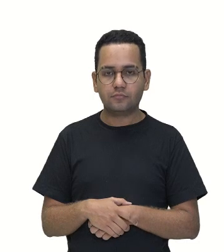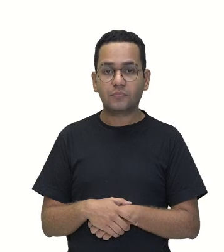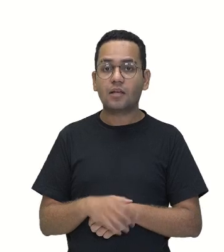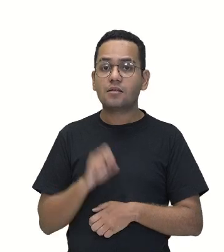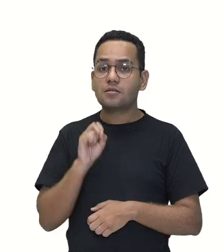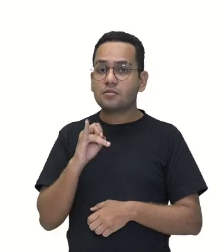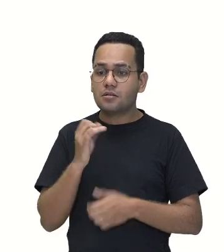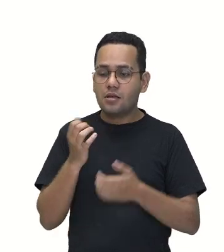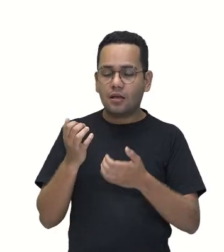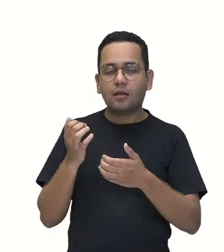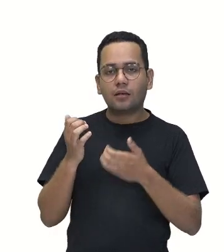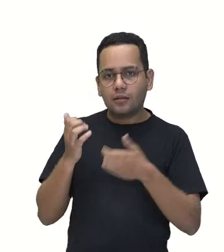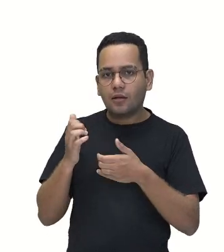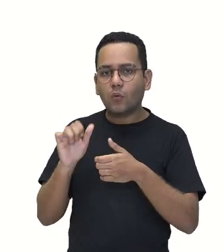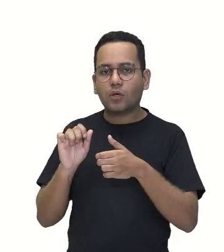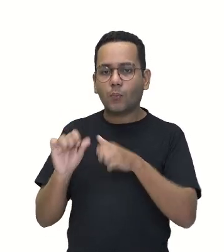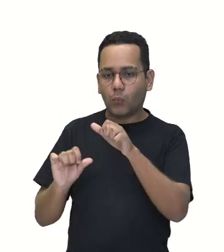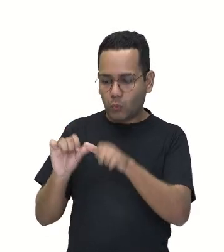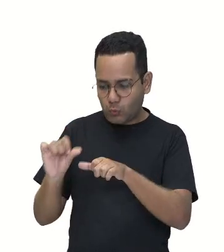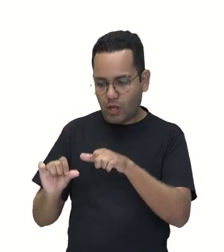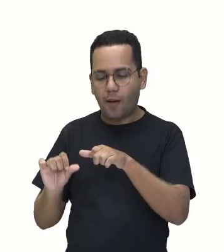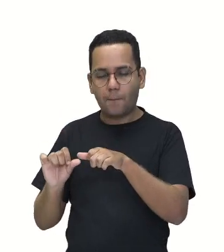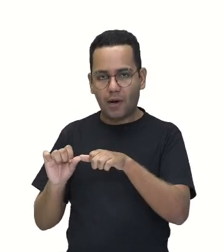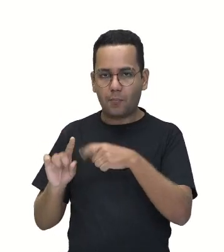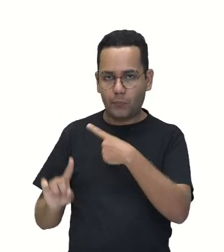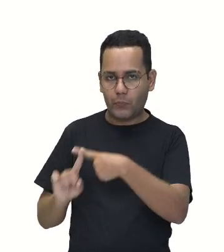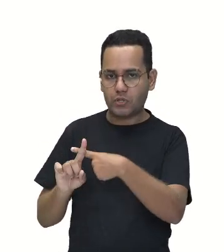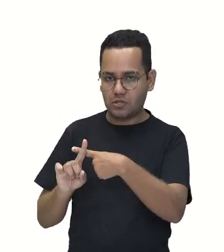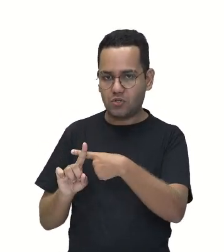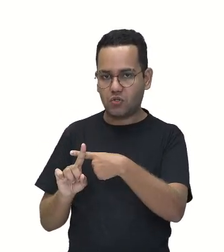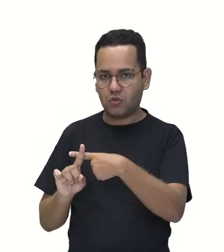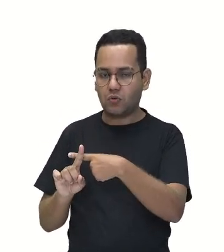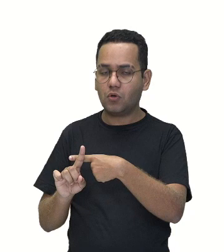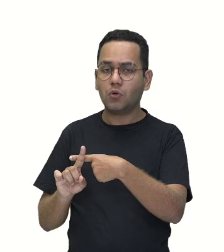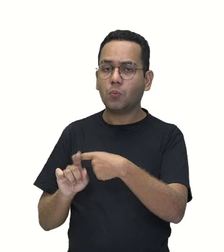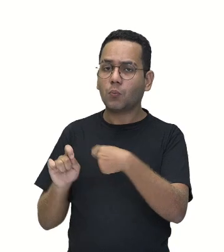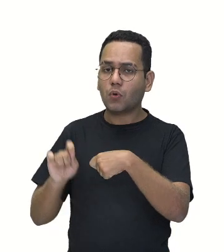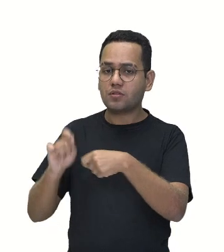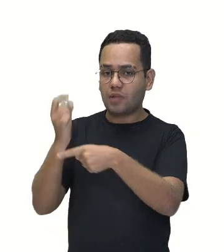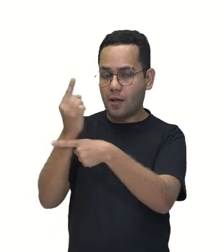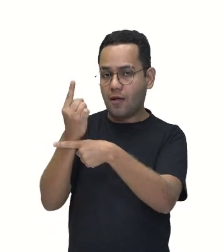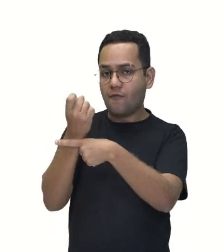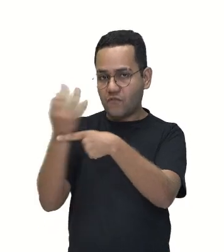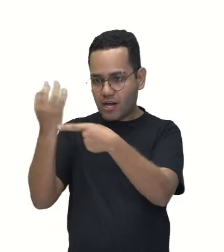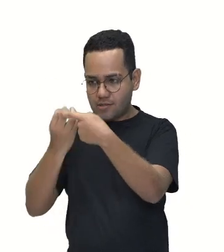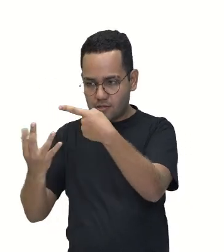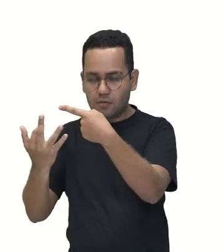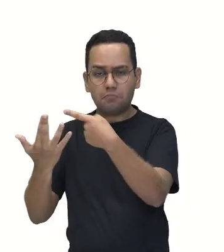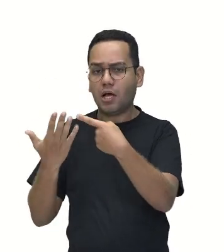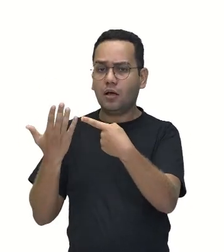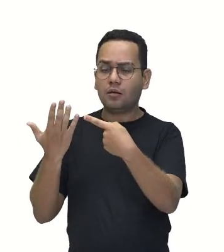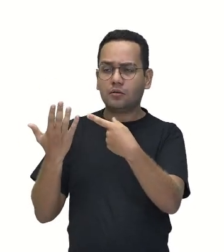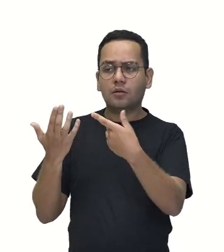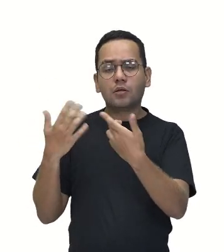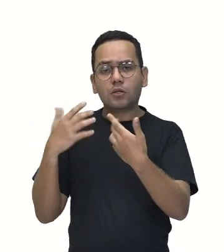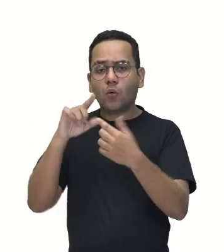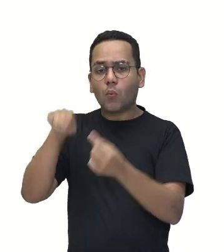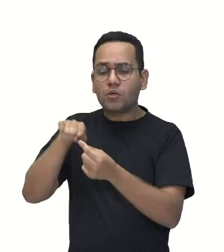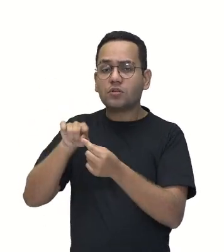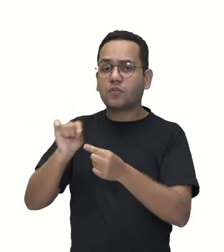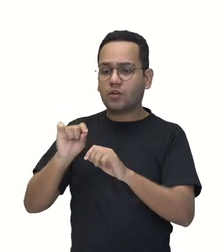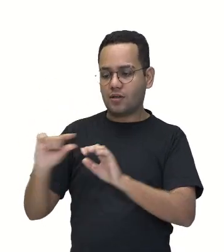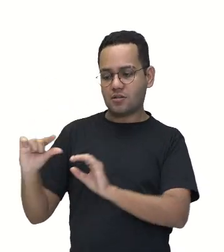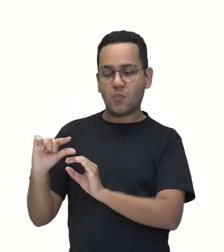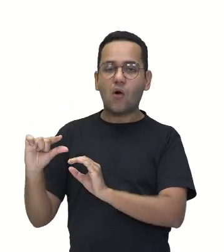basta eu transformar em fração que foi o que aconteceu aqui tá mas eu não quero uma fração Eu quero um expoente